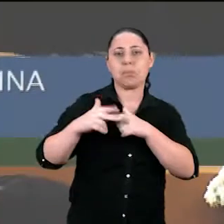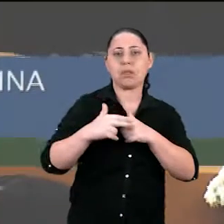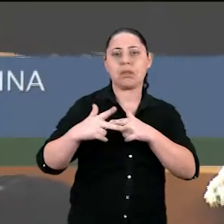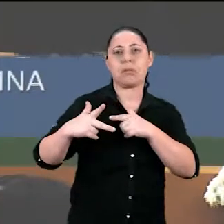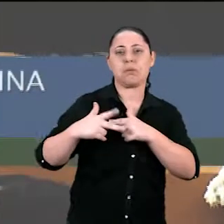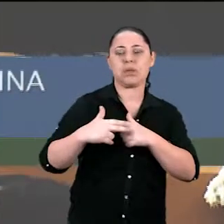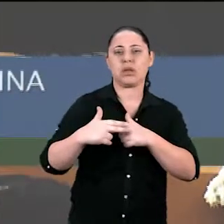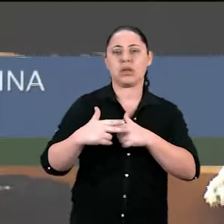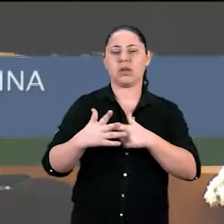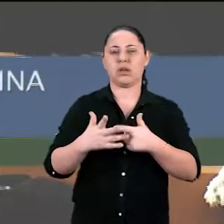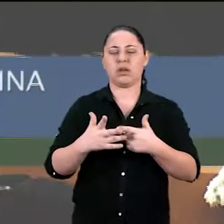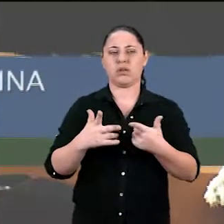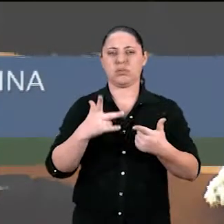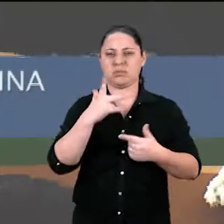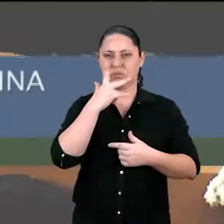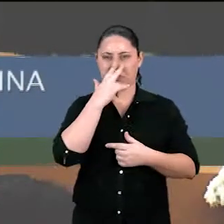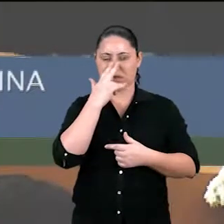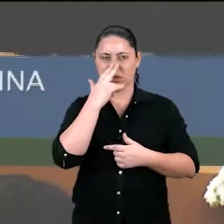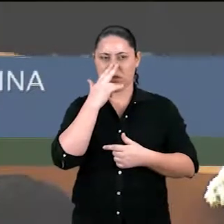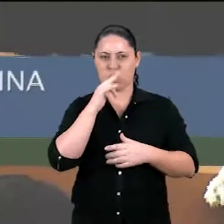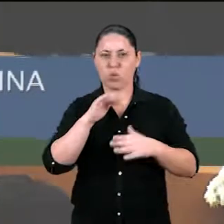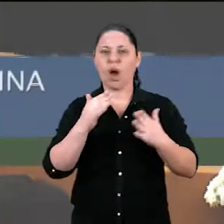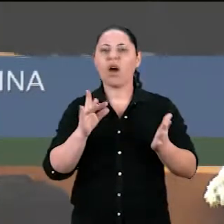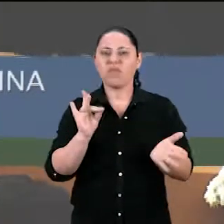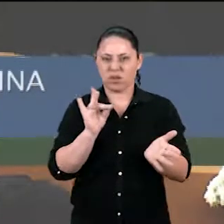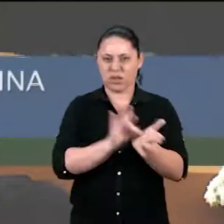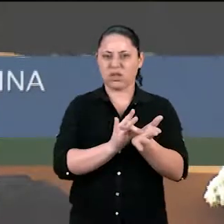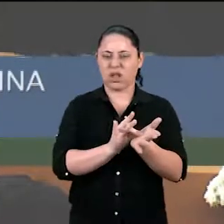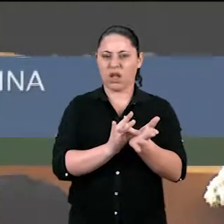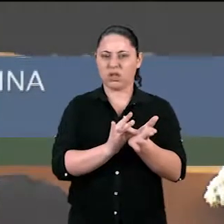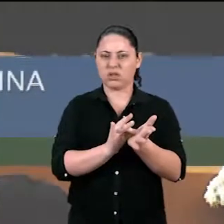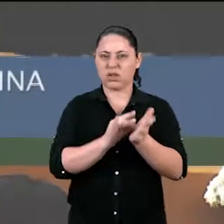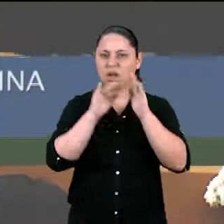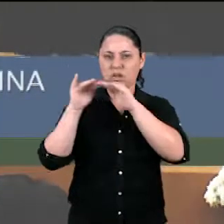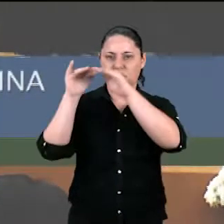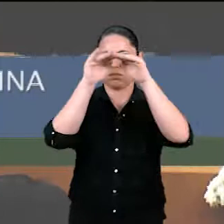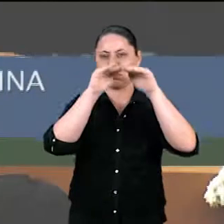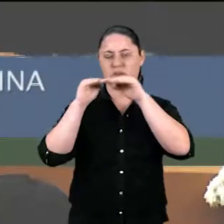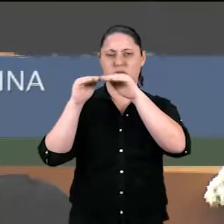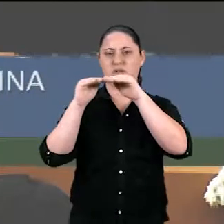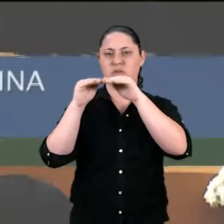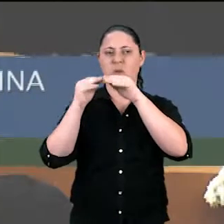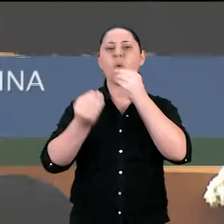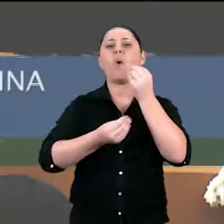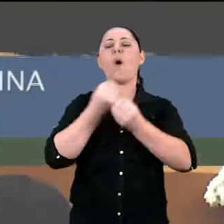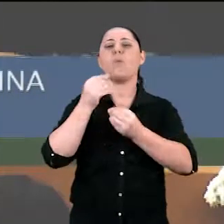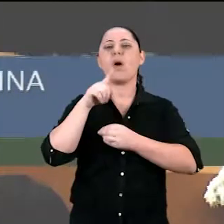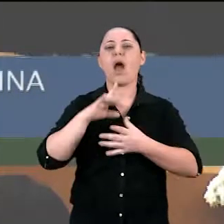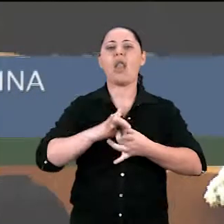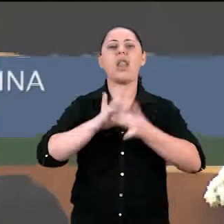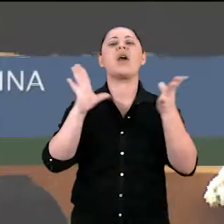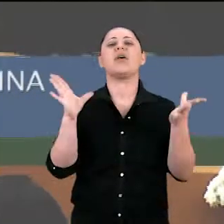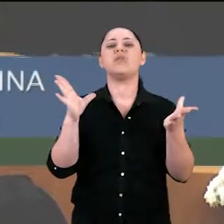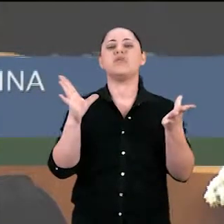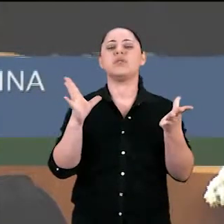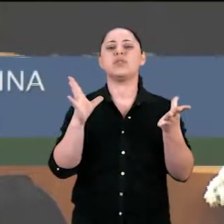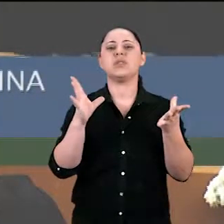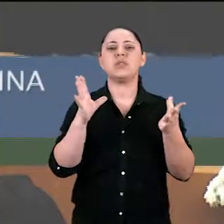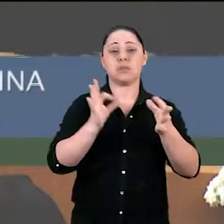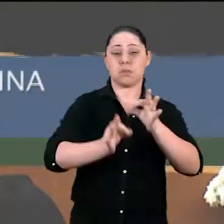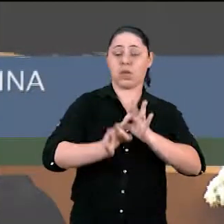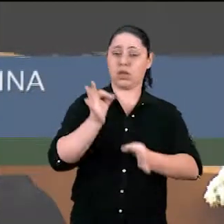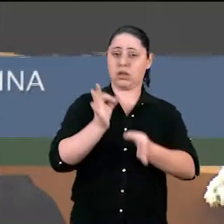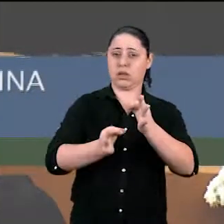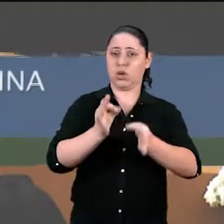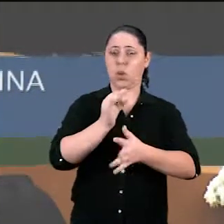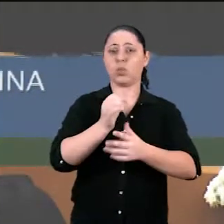acerca exatamente, né, da legitimidade dessa democracia togada. Quão democrática é essa intervenção